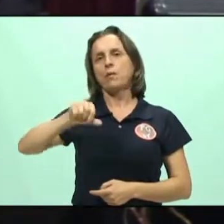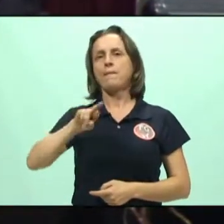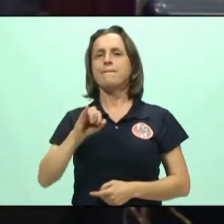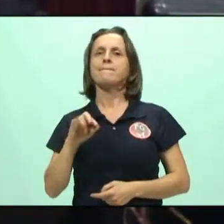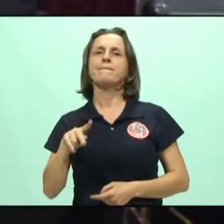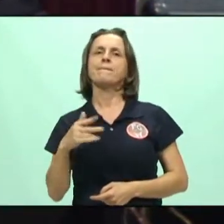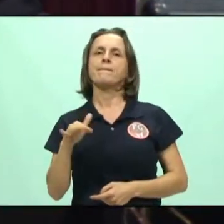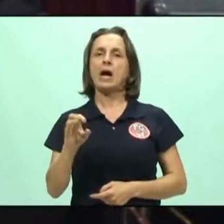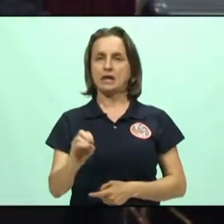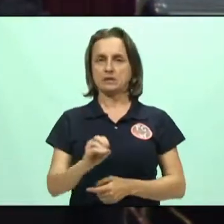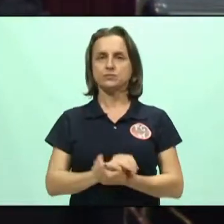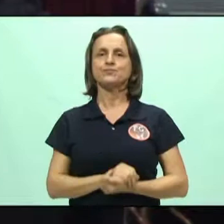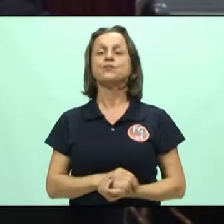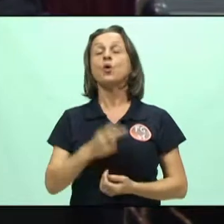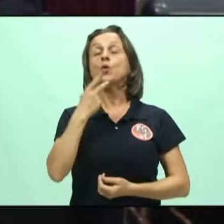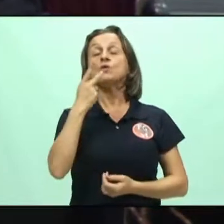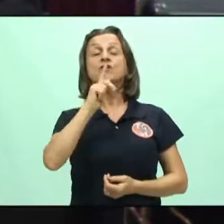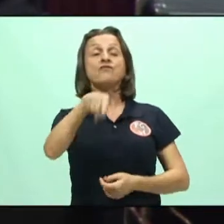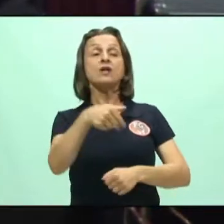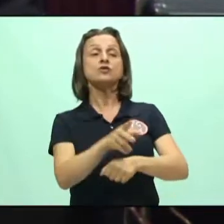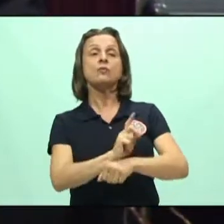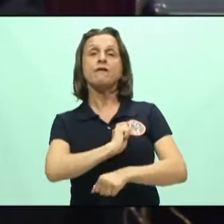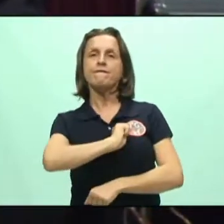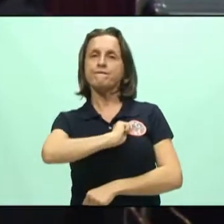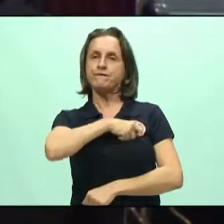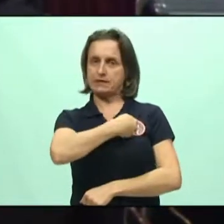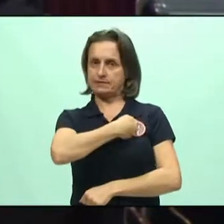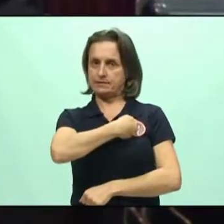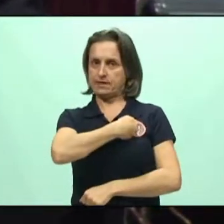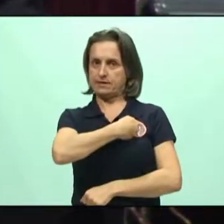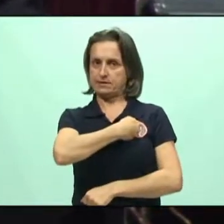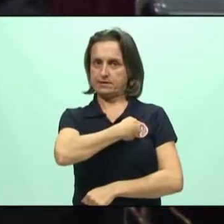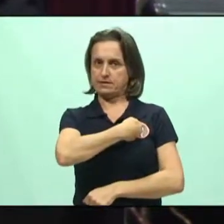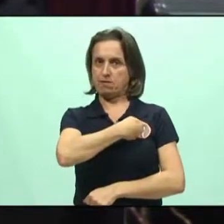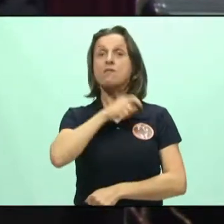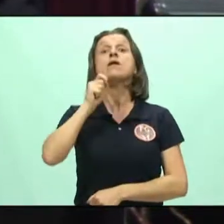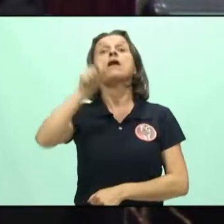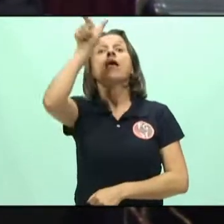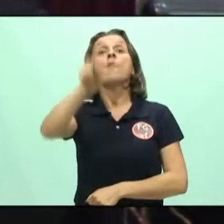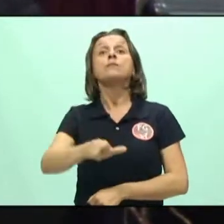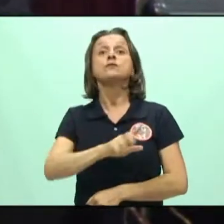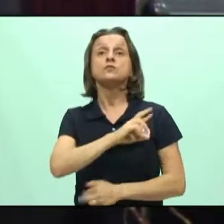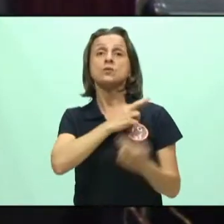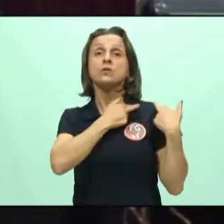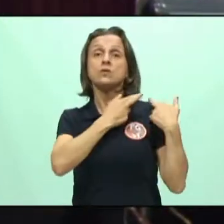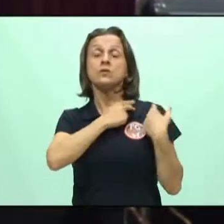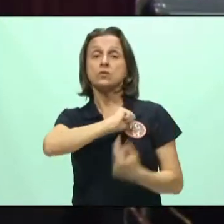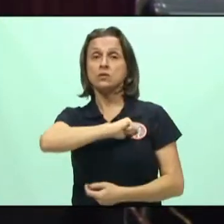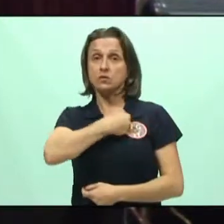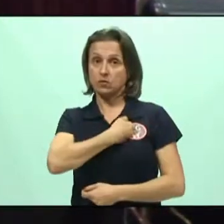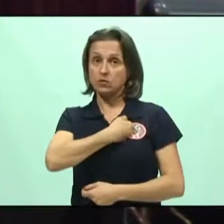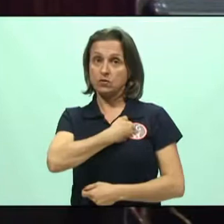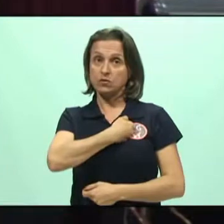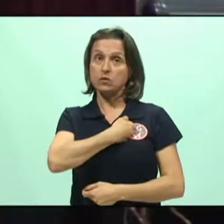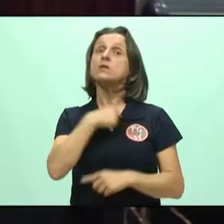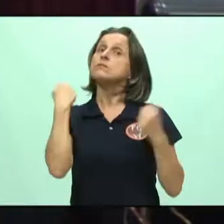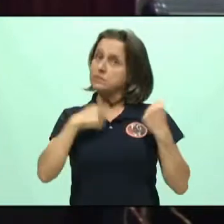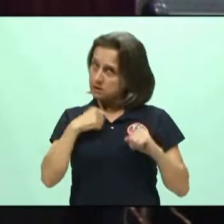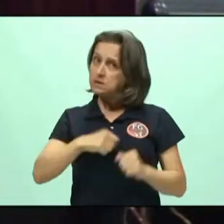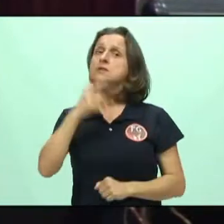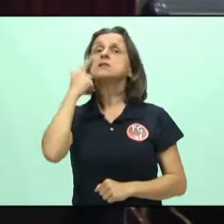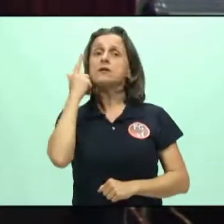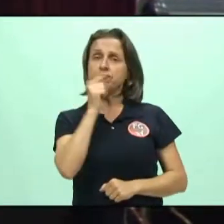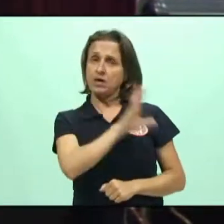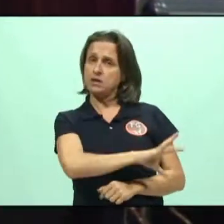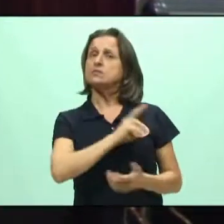É verdade o fiscal quem é o fiscal tem que ser por isso gente chega disso eu fiz uma